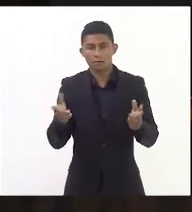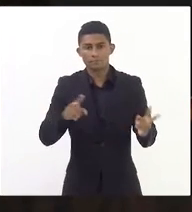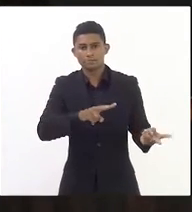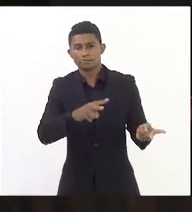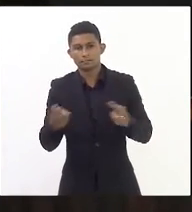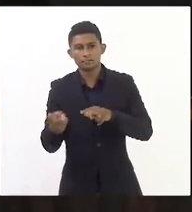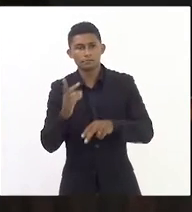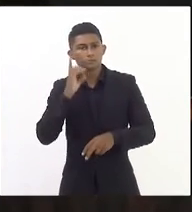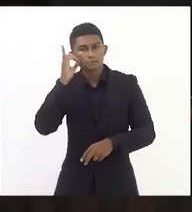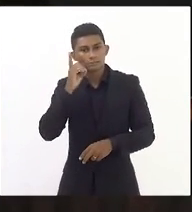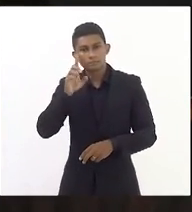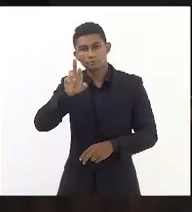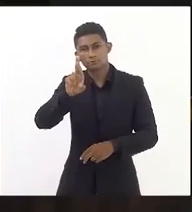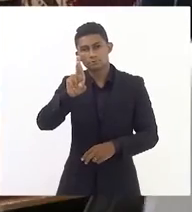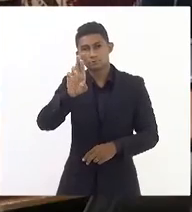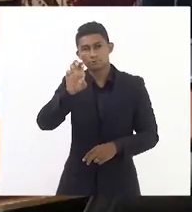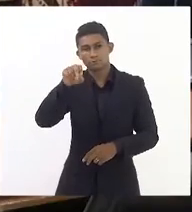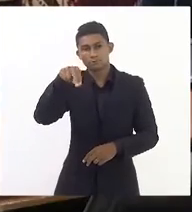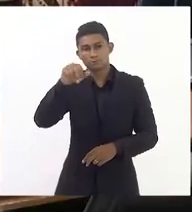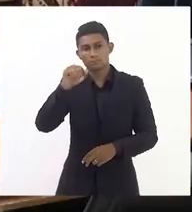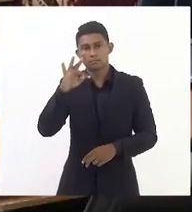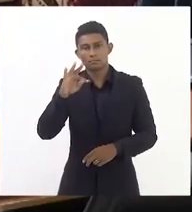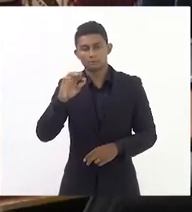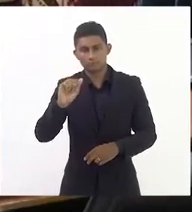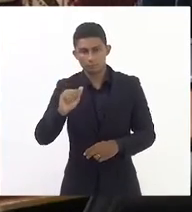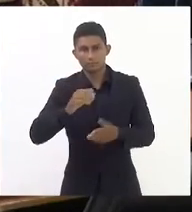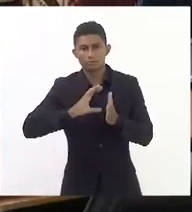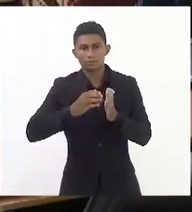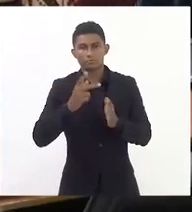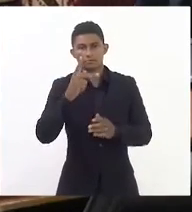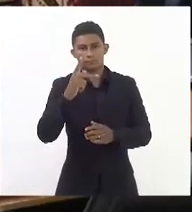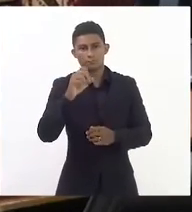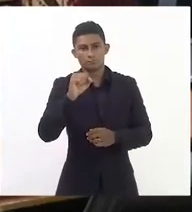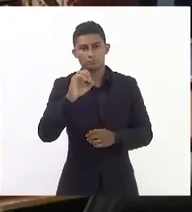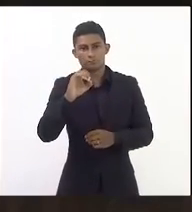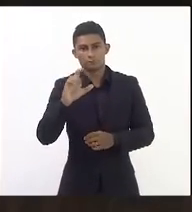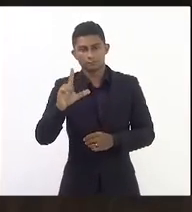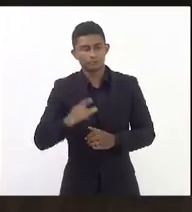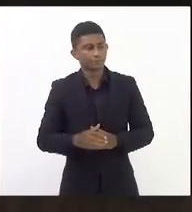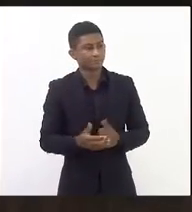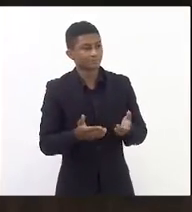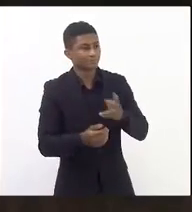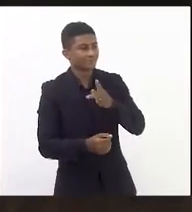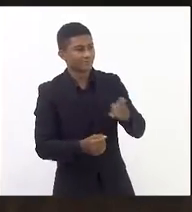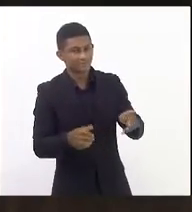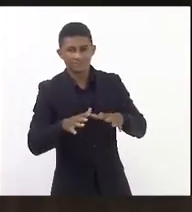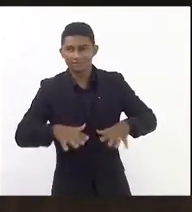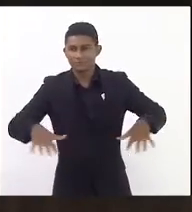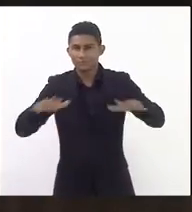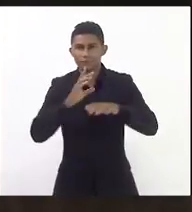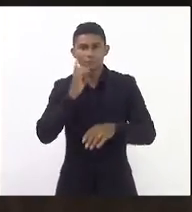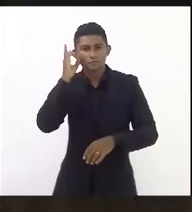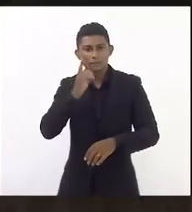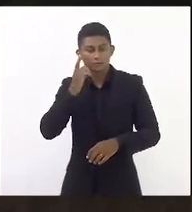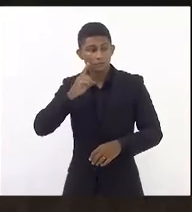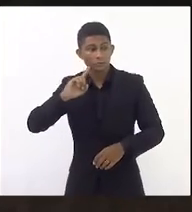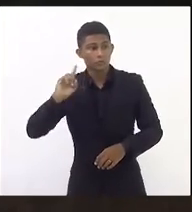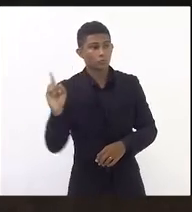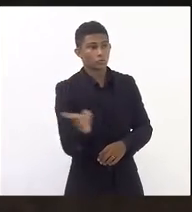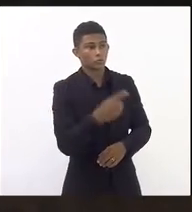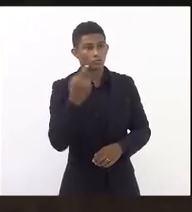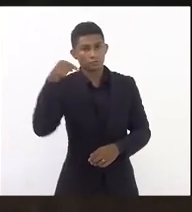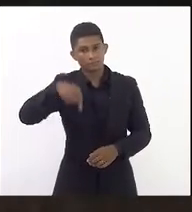Renata Souza, pelo PSOL. Senhor presidente, senhoras deputadas, senhores deputados, a nossa bancada